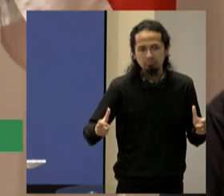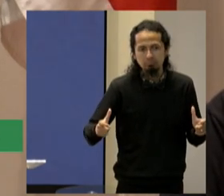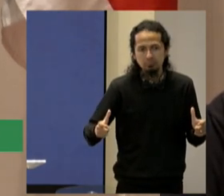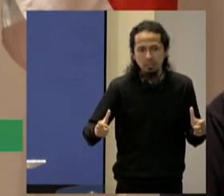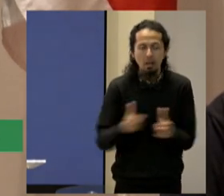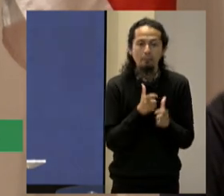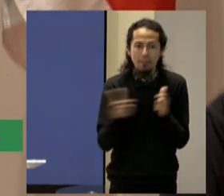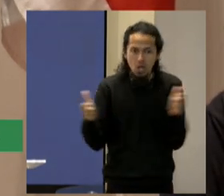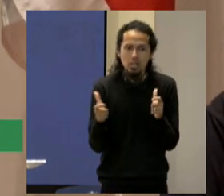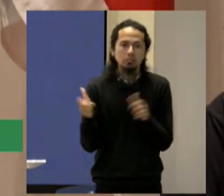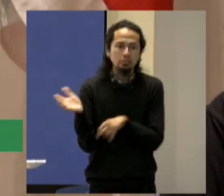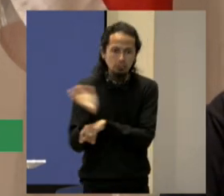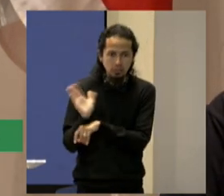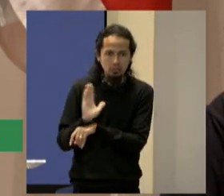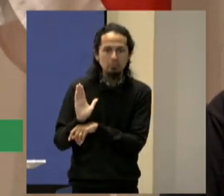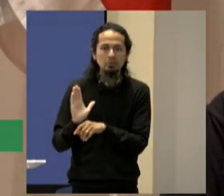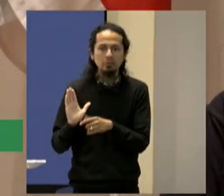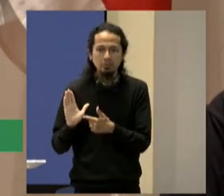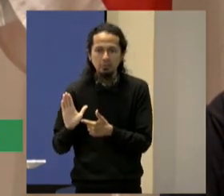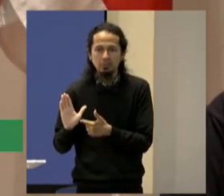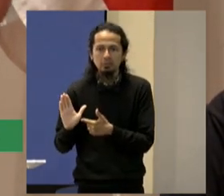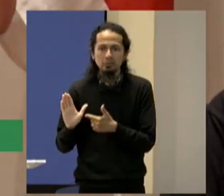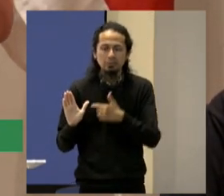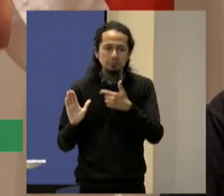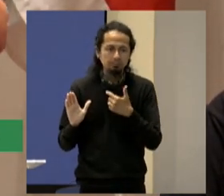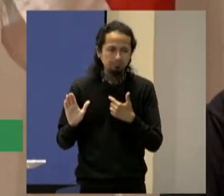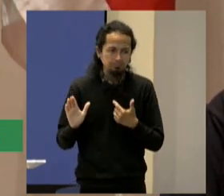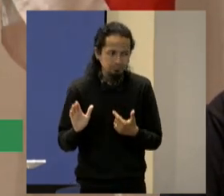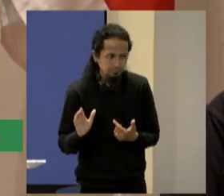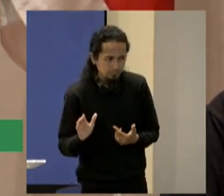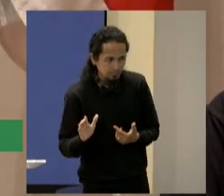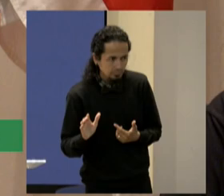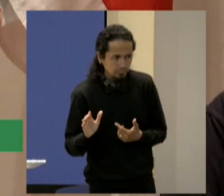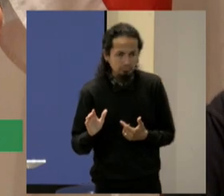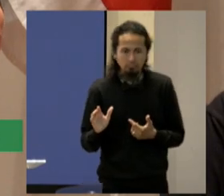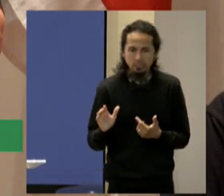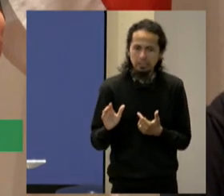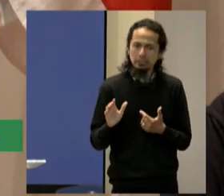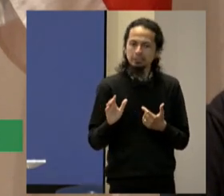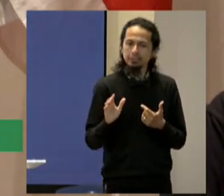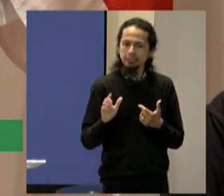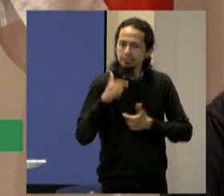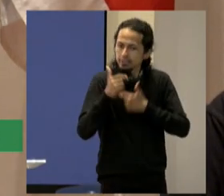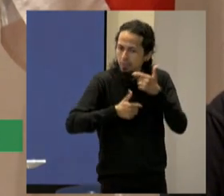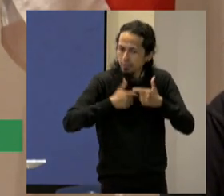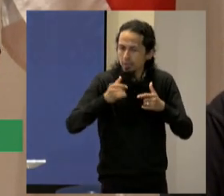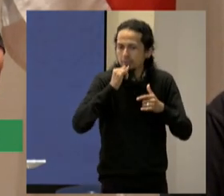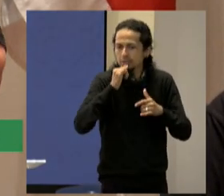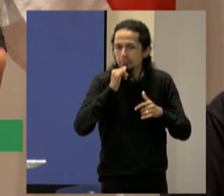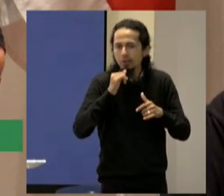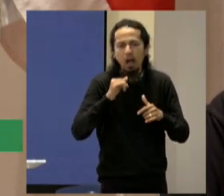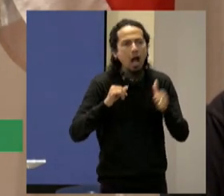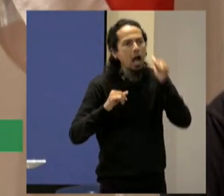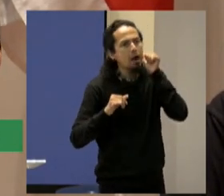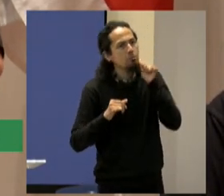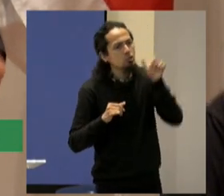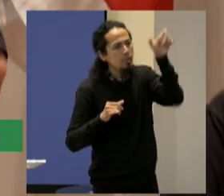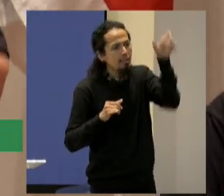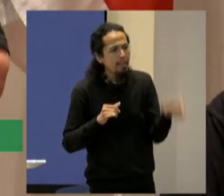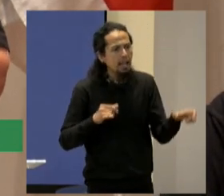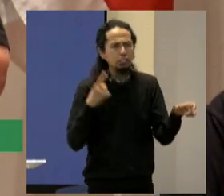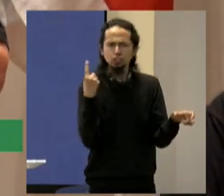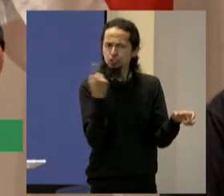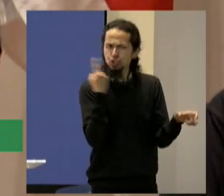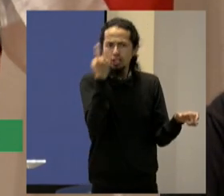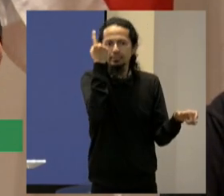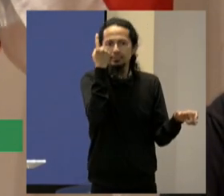rodeia, Mar que nos rodeia, que trabalha com uma mãe solo, né,